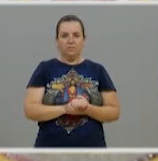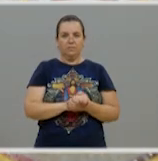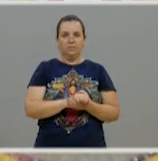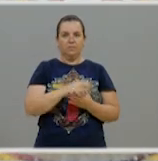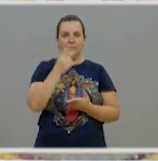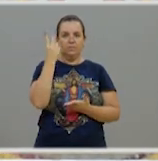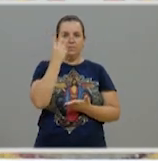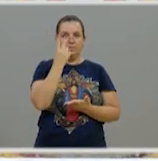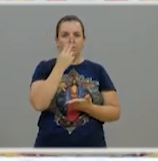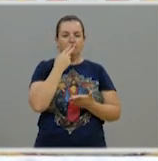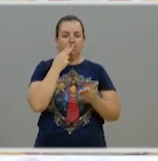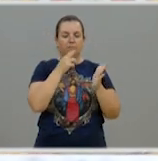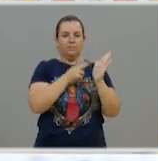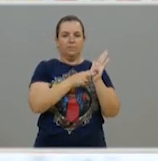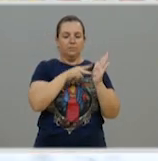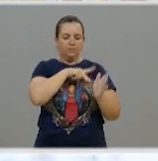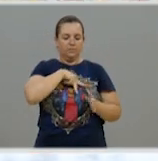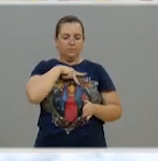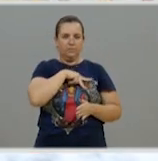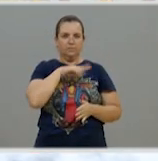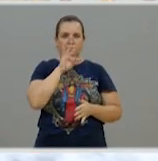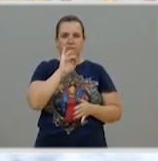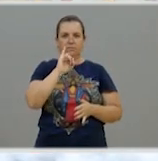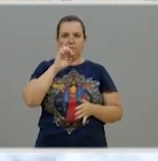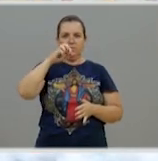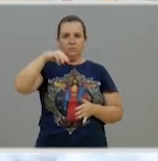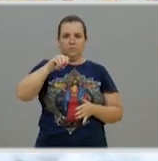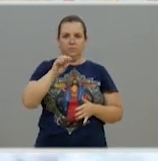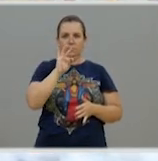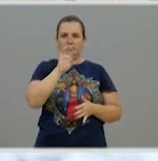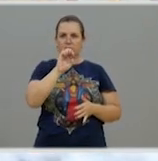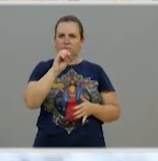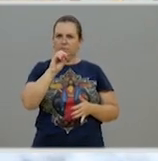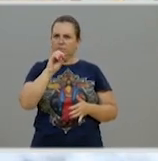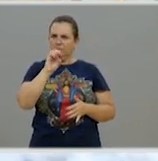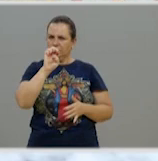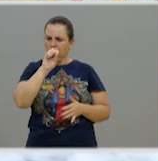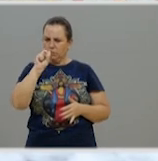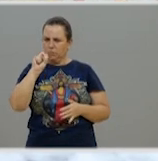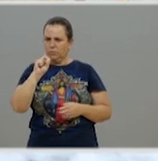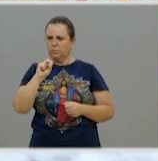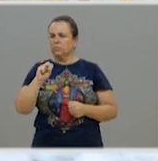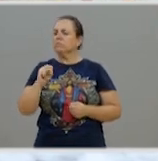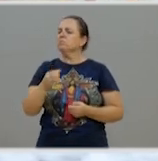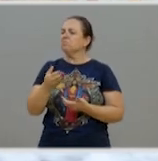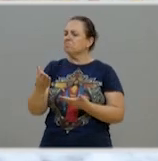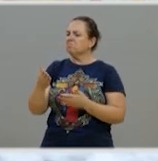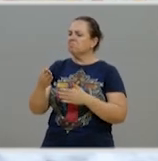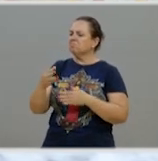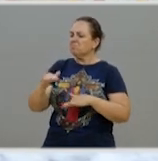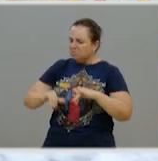Segunda carta de São Paulo a Timóteo. Caríssimo, sofre